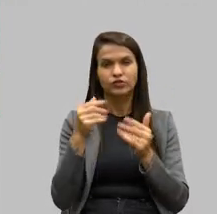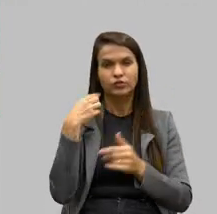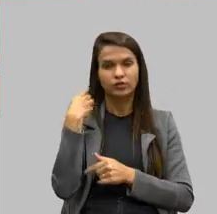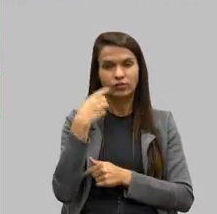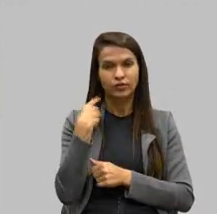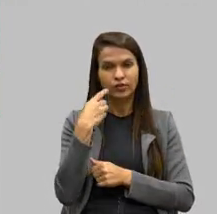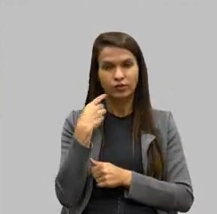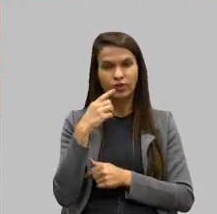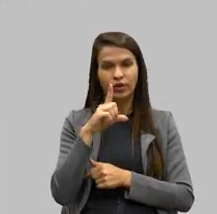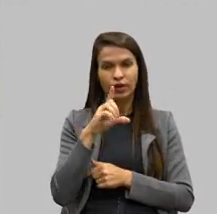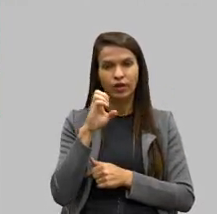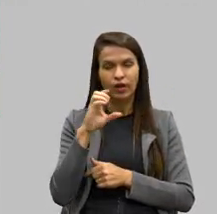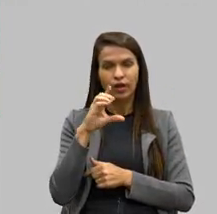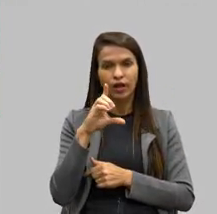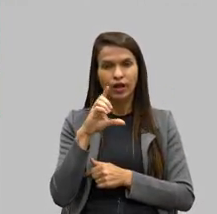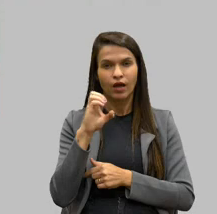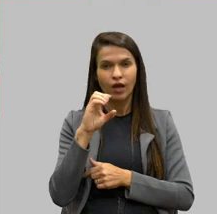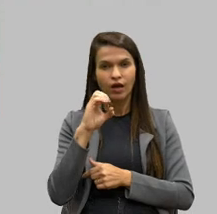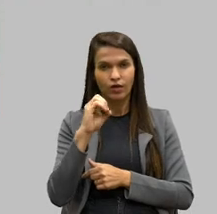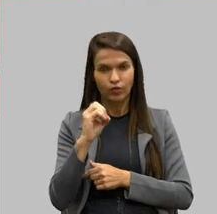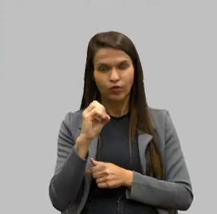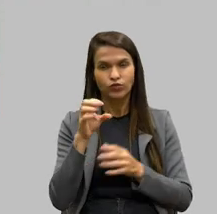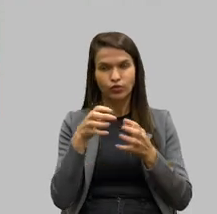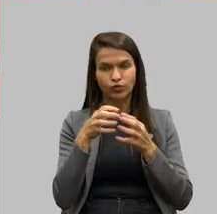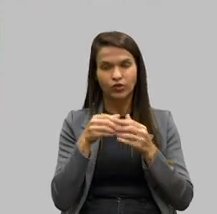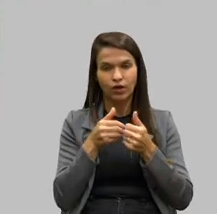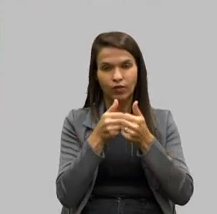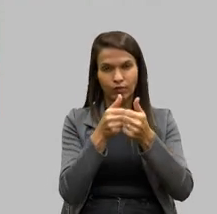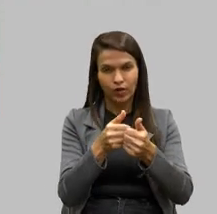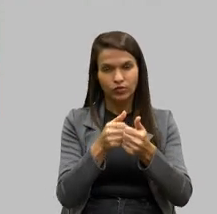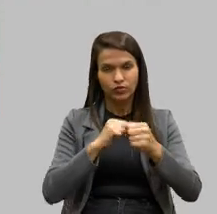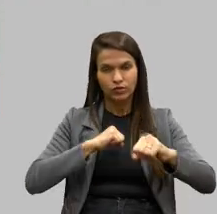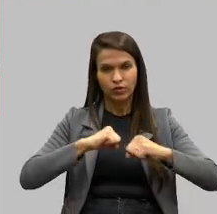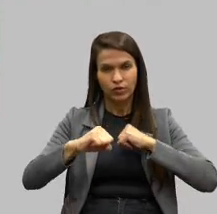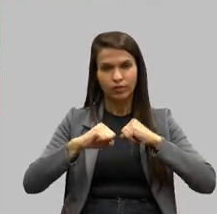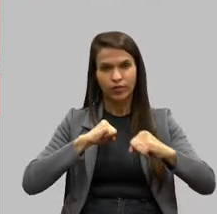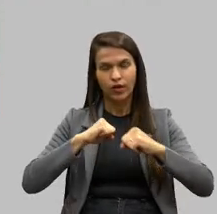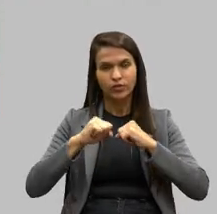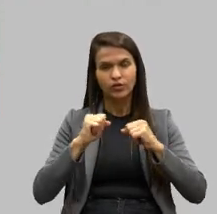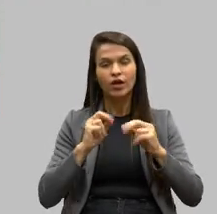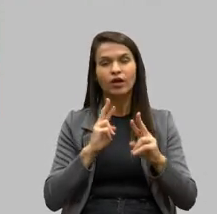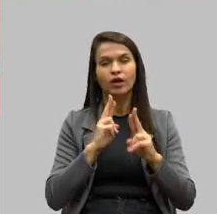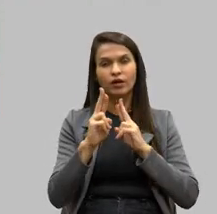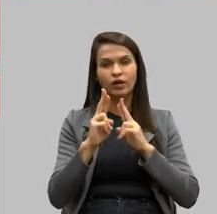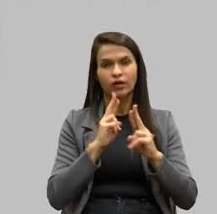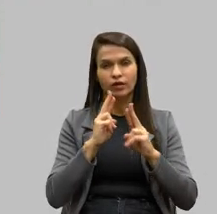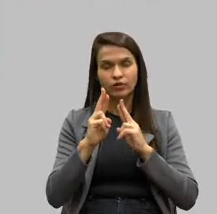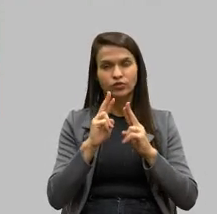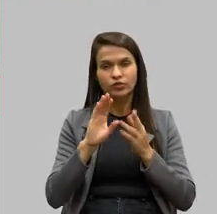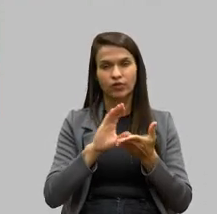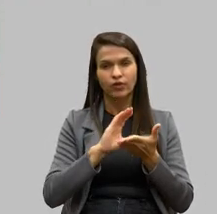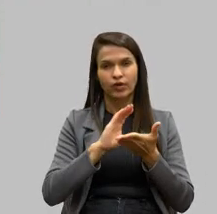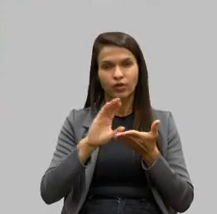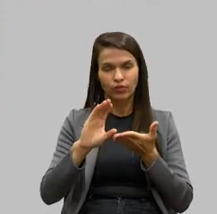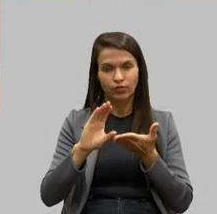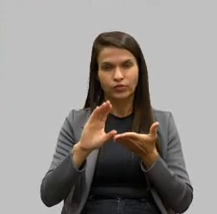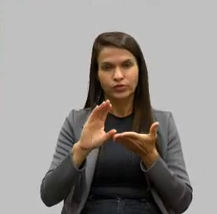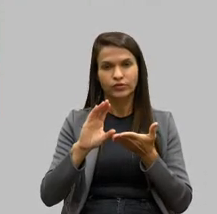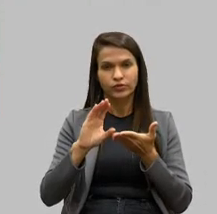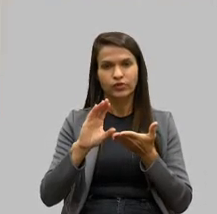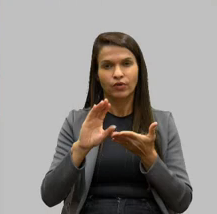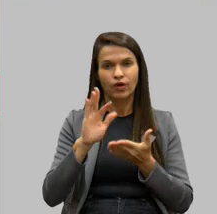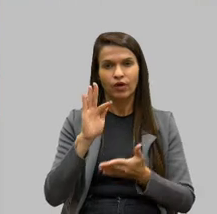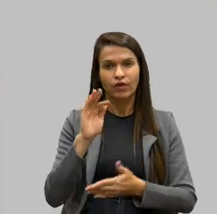Leleco, sua assessoria está acompanhando os debates, em relação aos recursos do